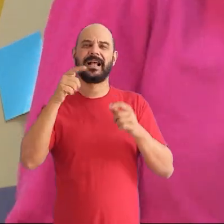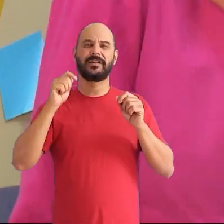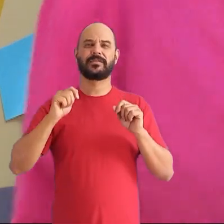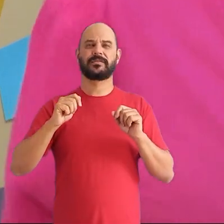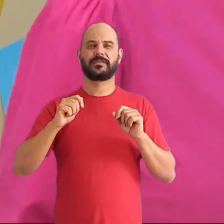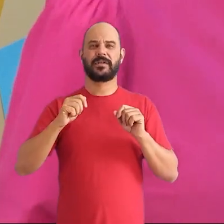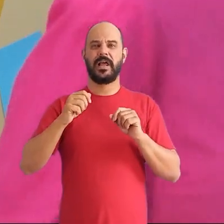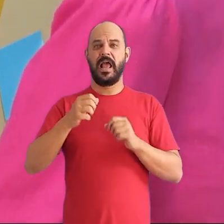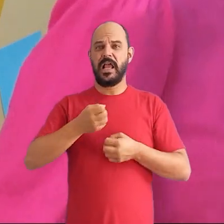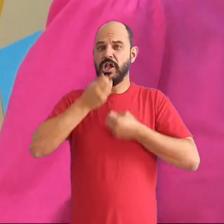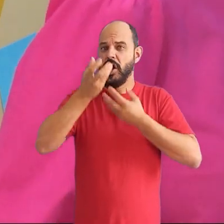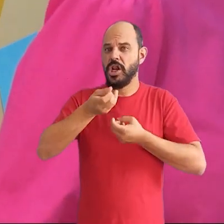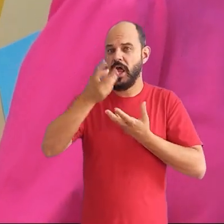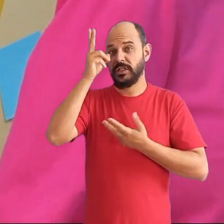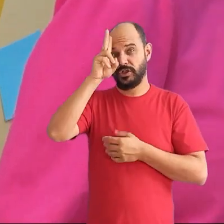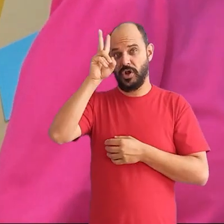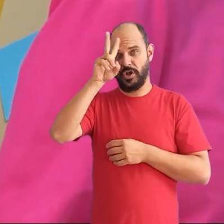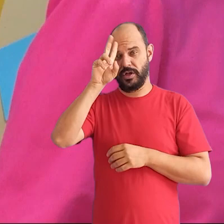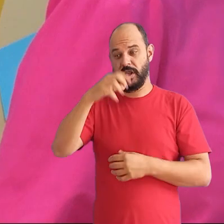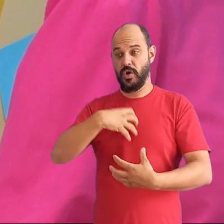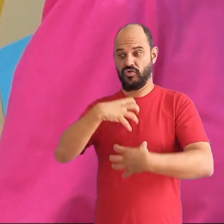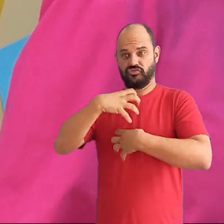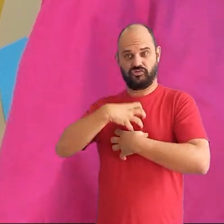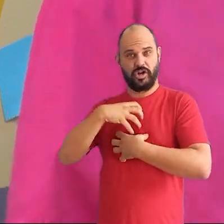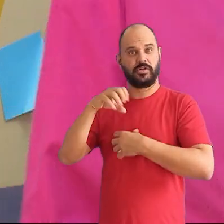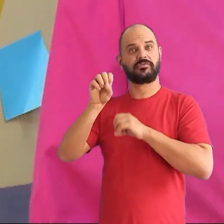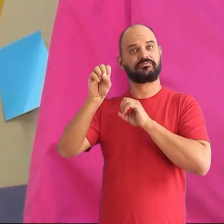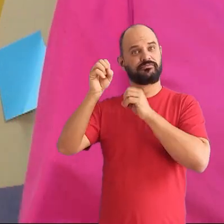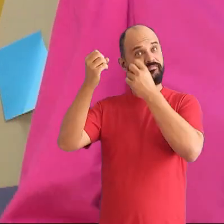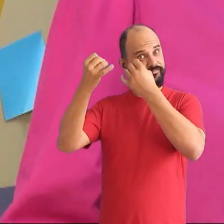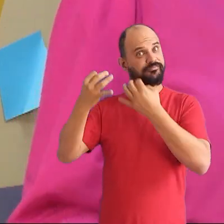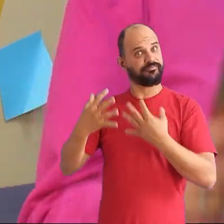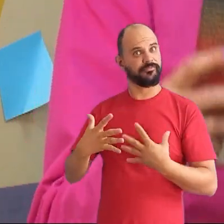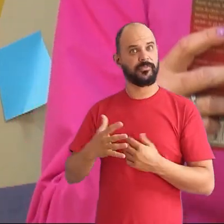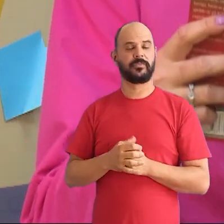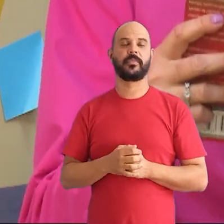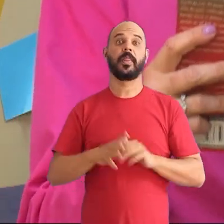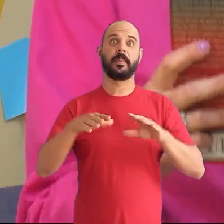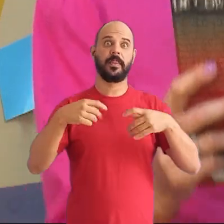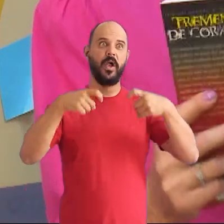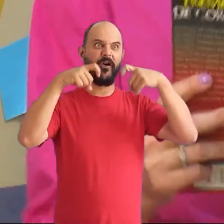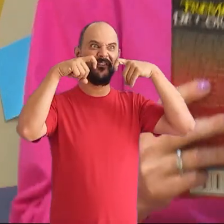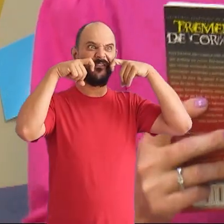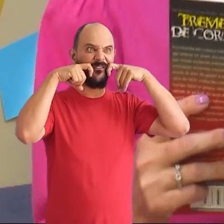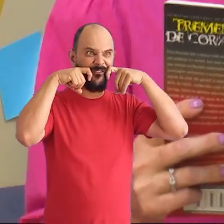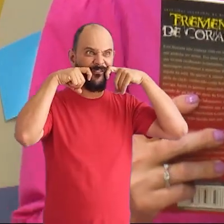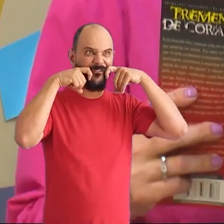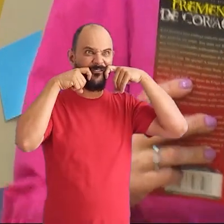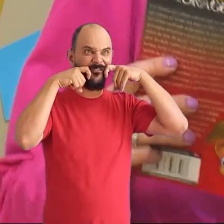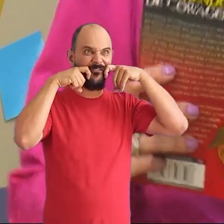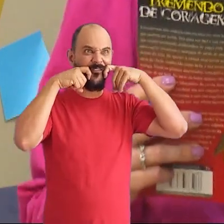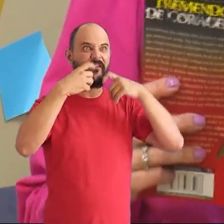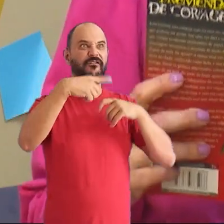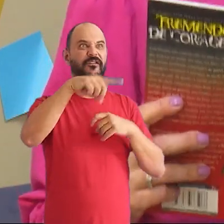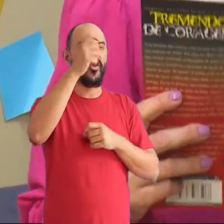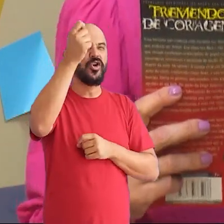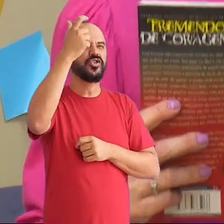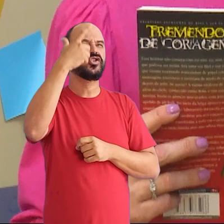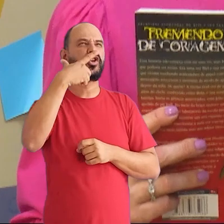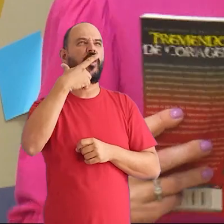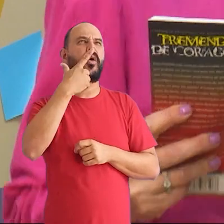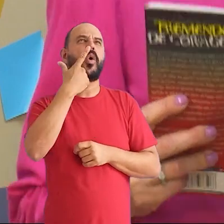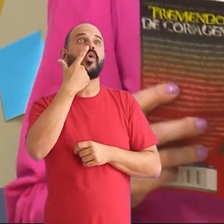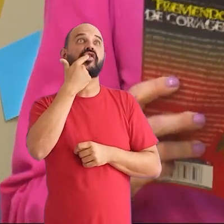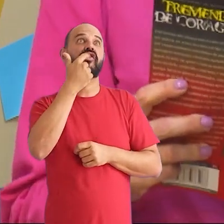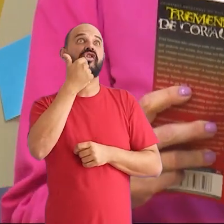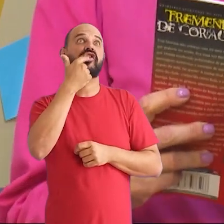vai ver que nada resiste ao bom humor. Eu vou contar a história pra você de um outro jeito. E o Conde Drácula Dentuço foi